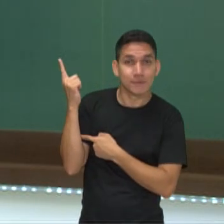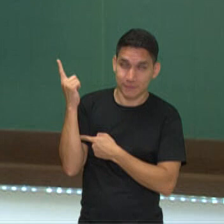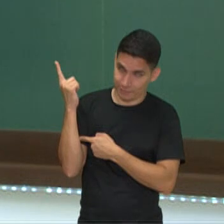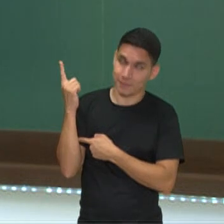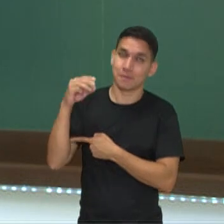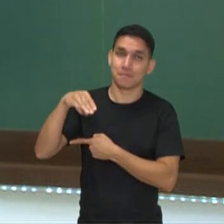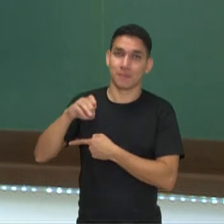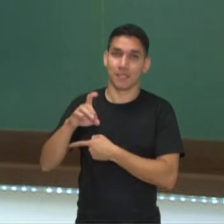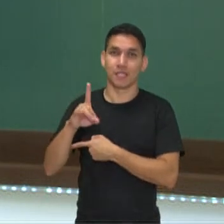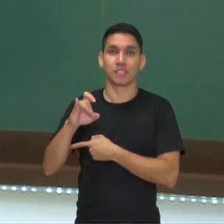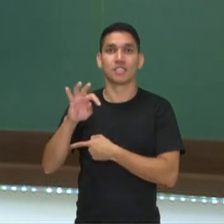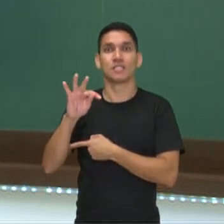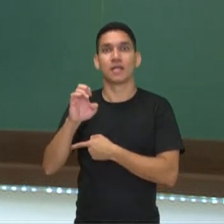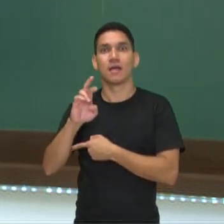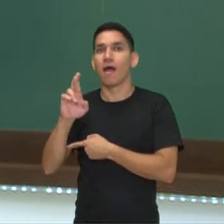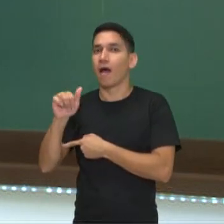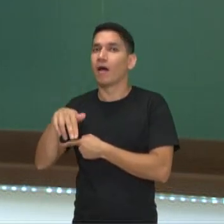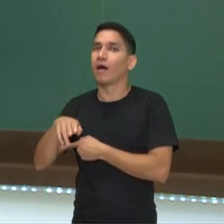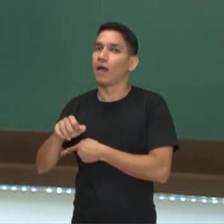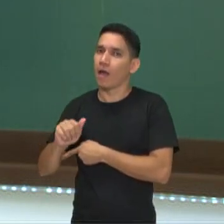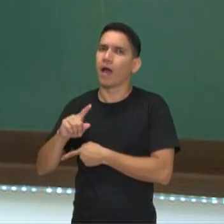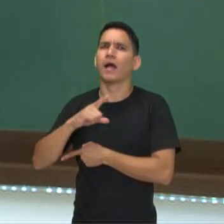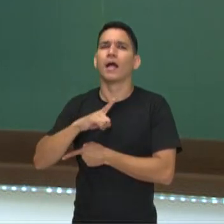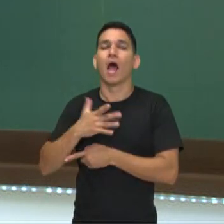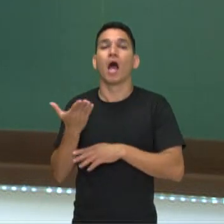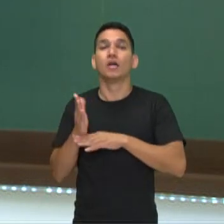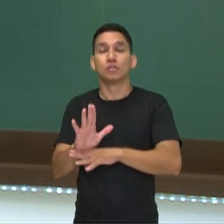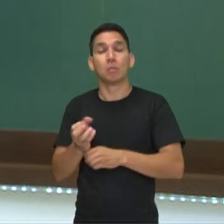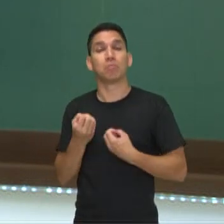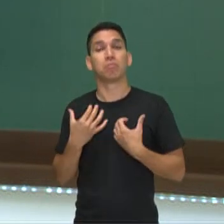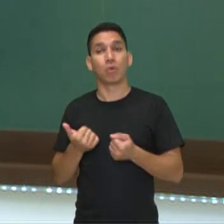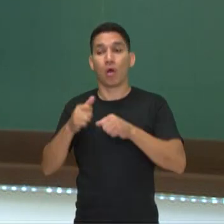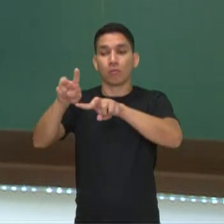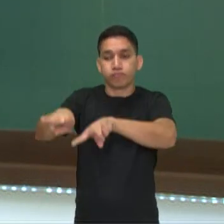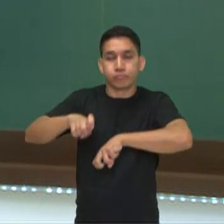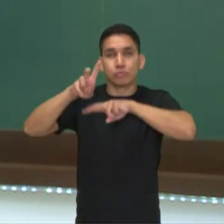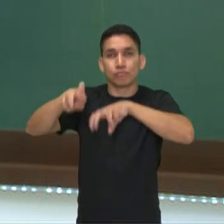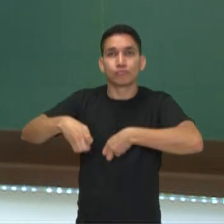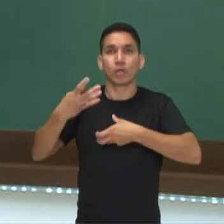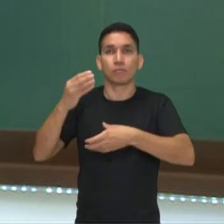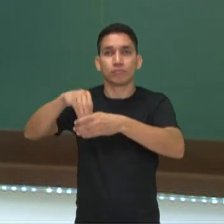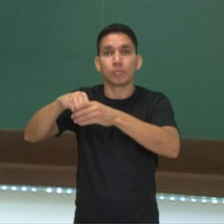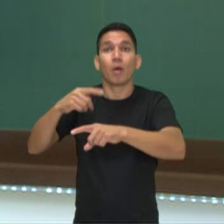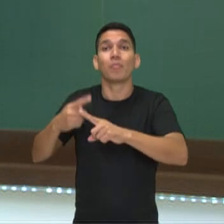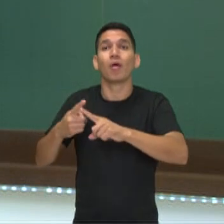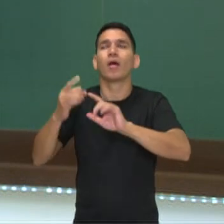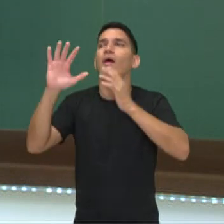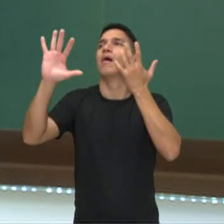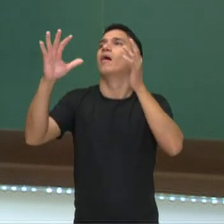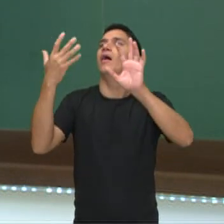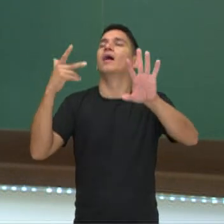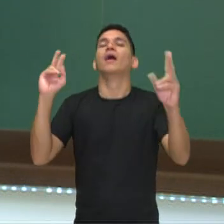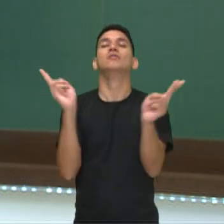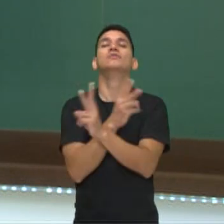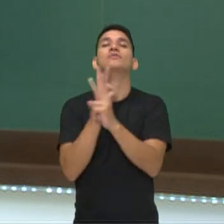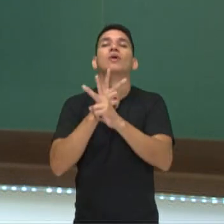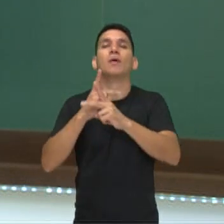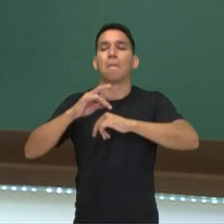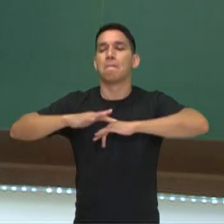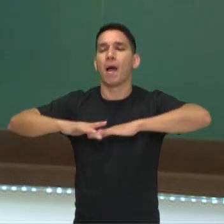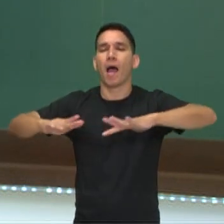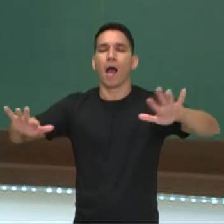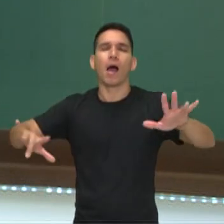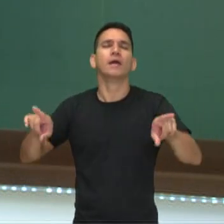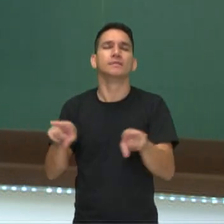vegetação mediterrânea, que favorece muito a agricultura, gente. Tá? Porque tem o clima ali do mar e também o calor,